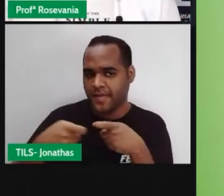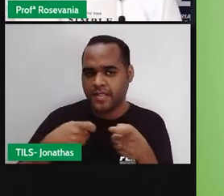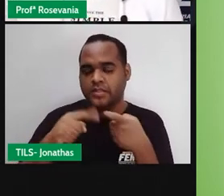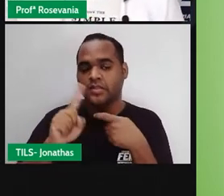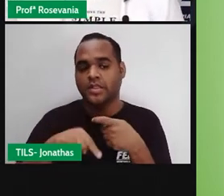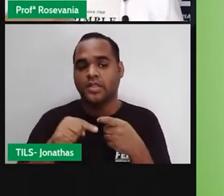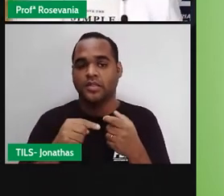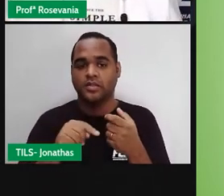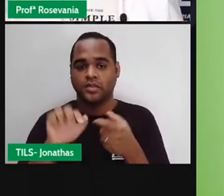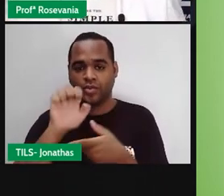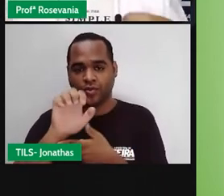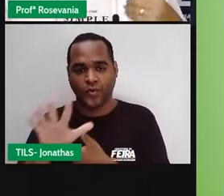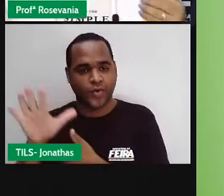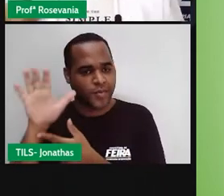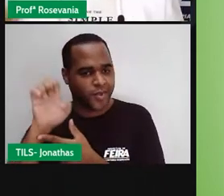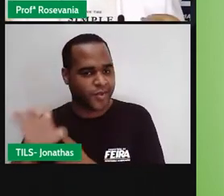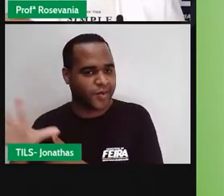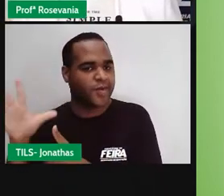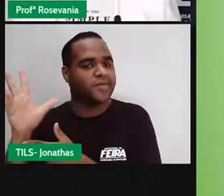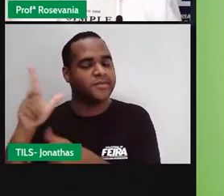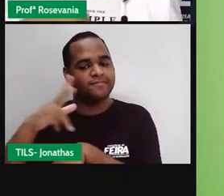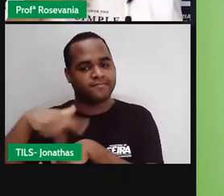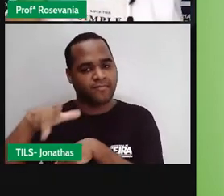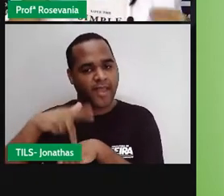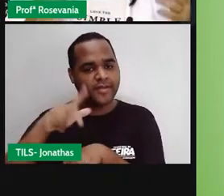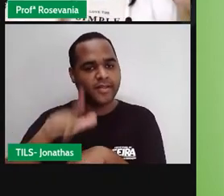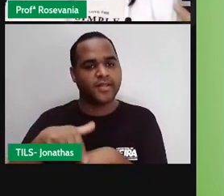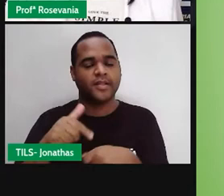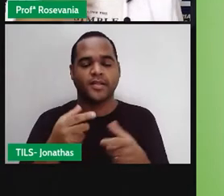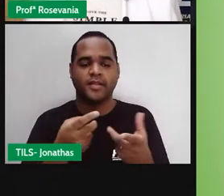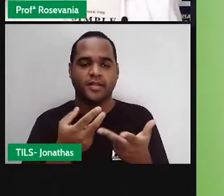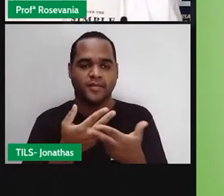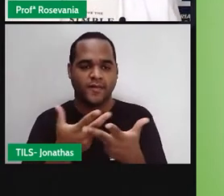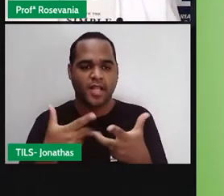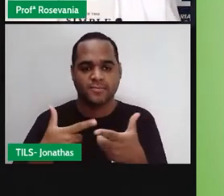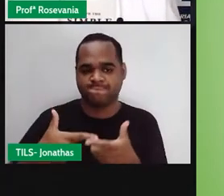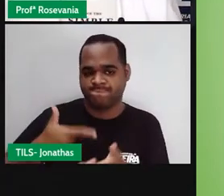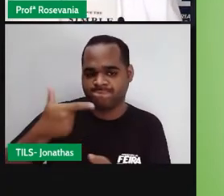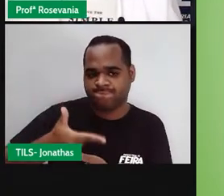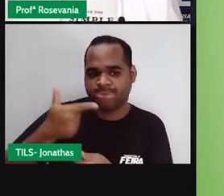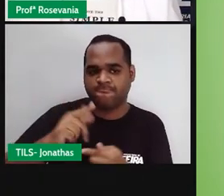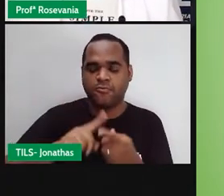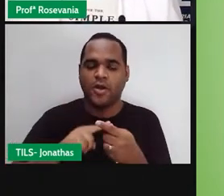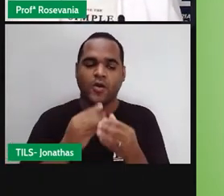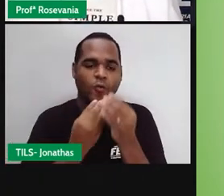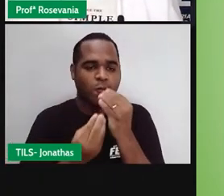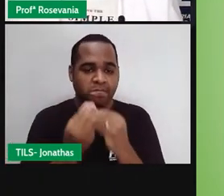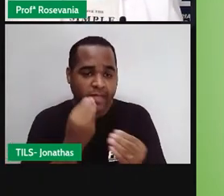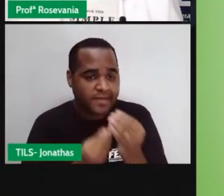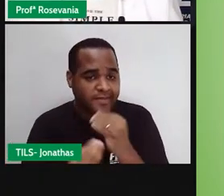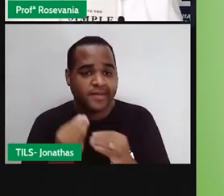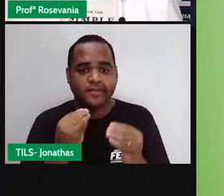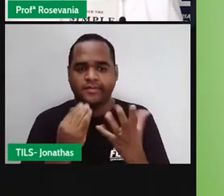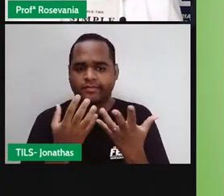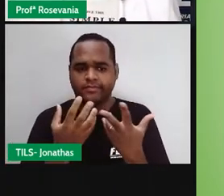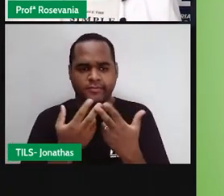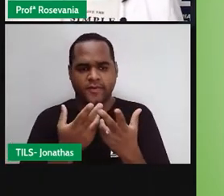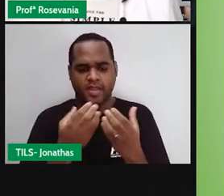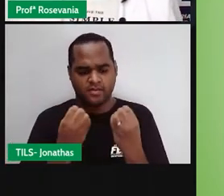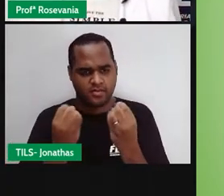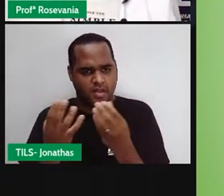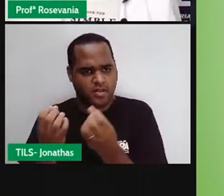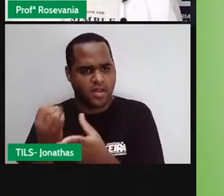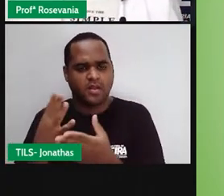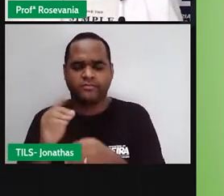acontecendo lá na Europa. Então, o que que eram esses produtos? Eles forneciam armas, forneciam alimentos, né, empréstimos. Não que eles doavam, né,